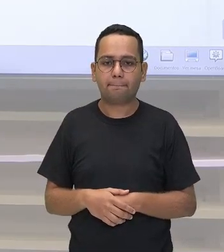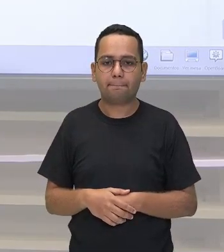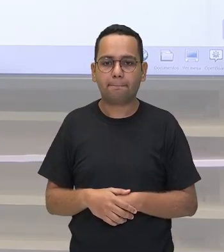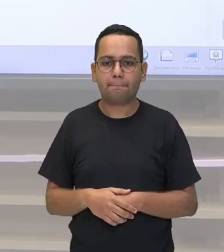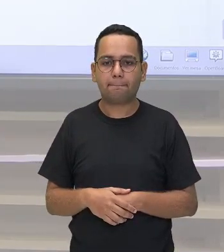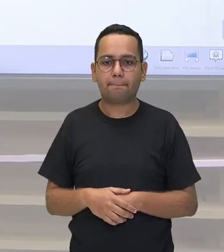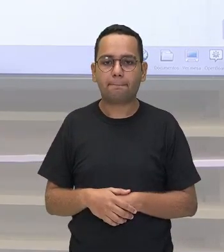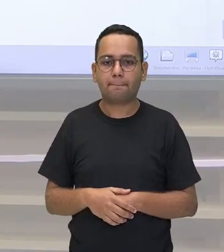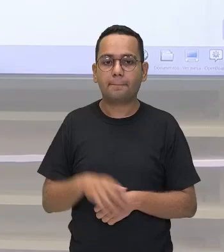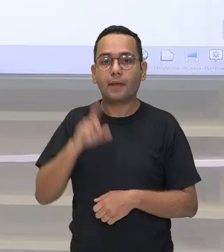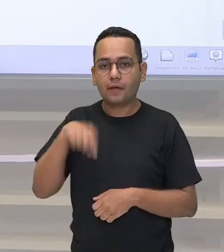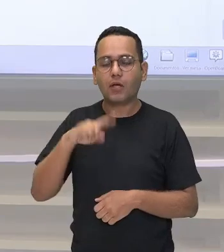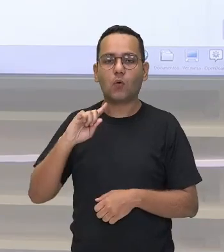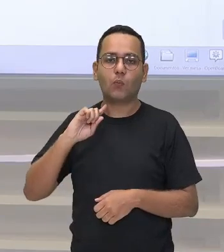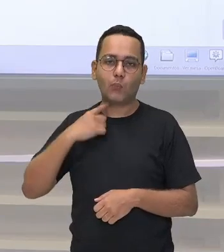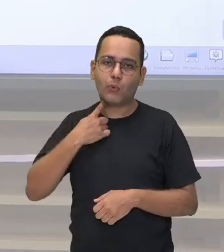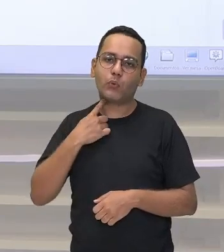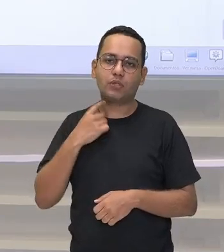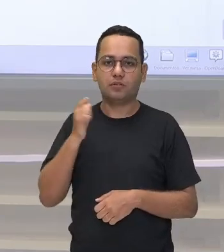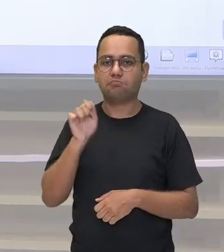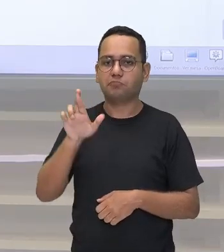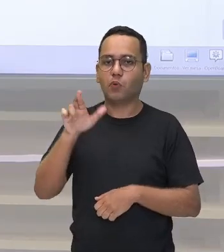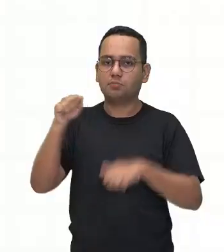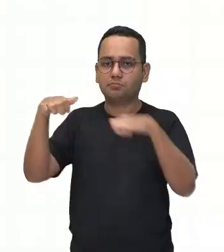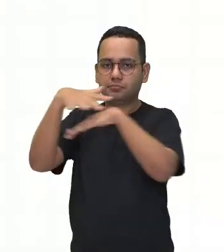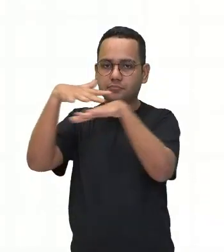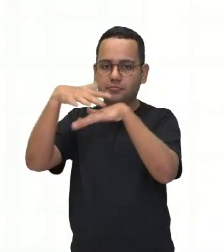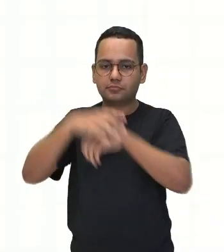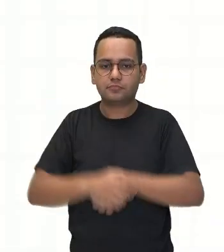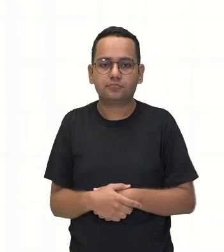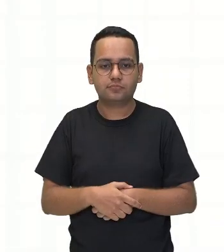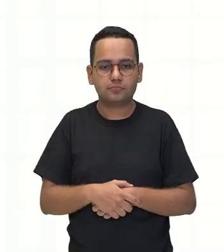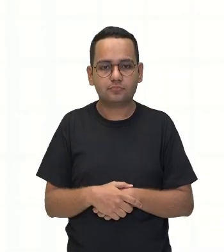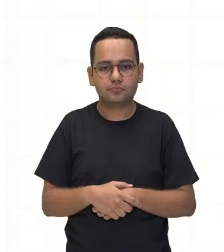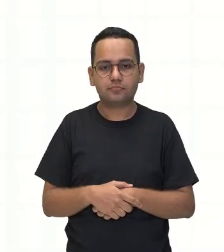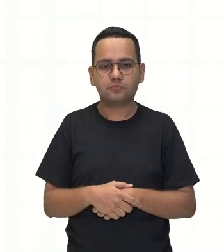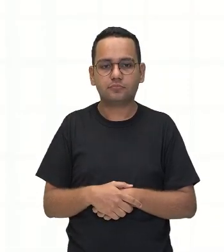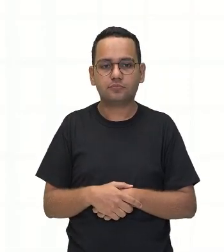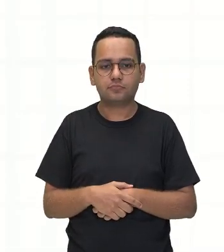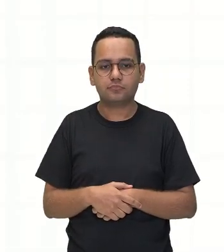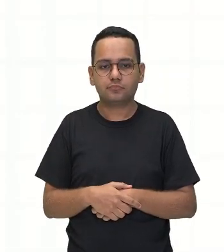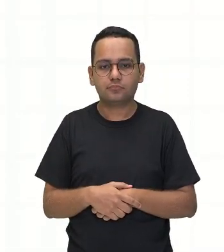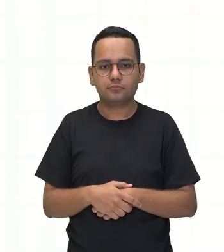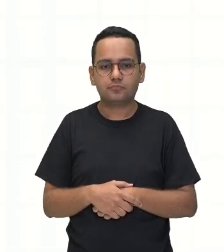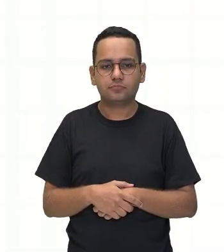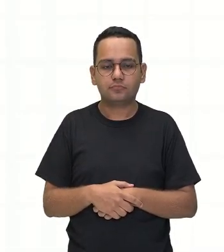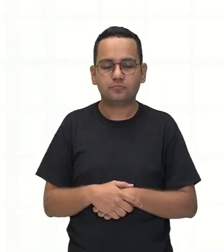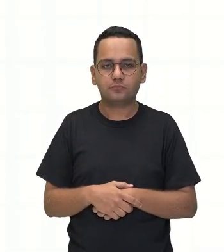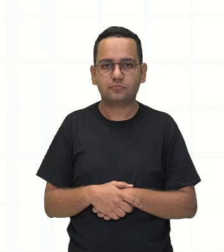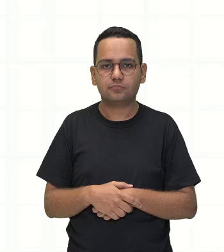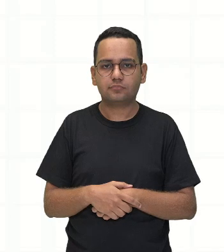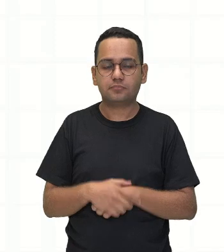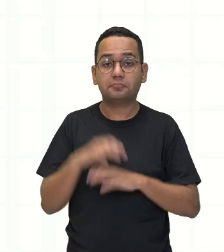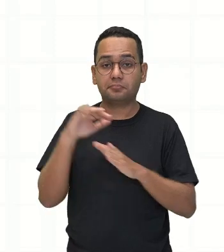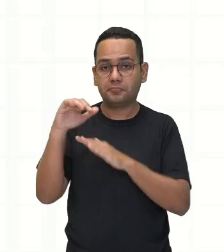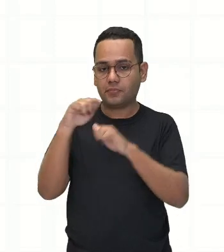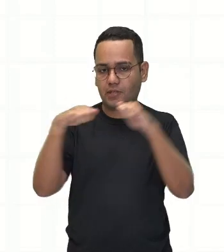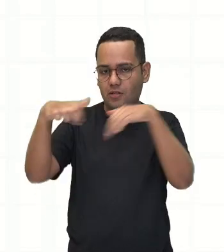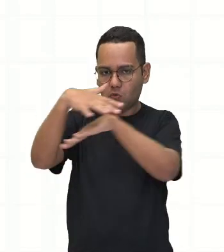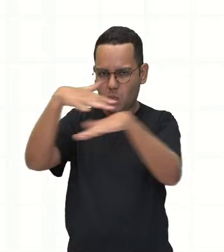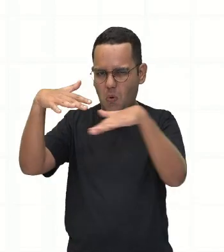um poluente atmosférico, tá bom? Vejam aí que na atmosfera, a amônia é um tipo